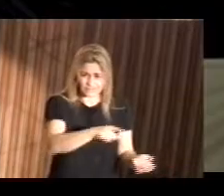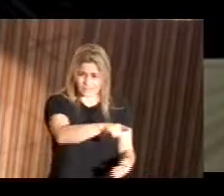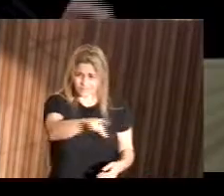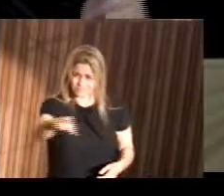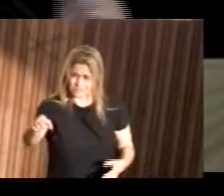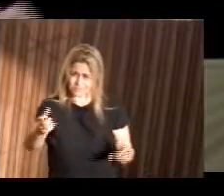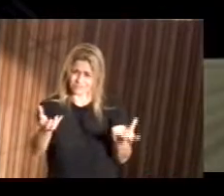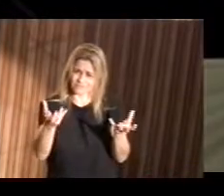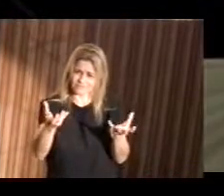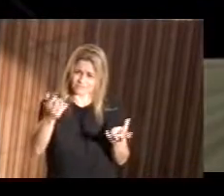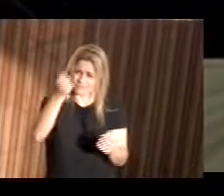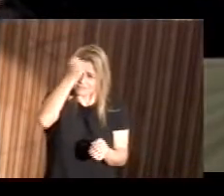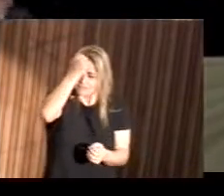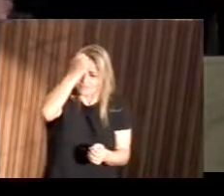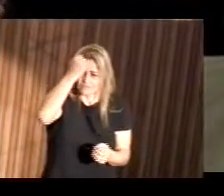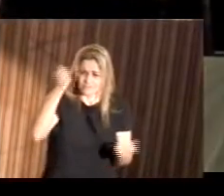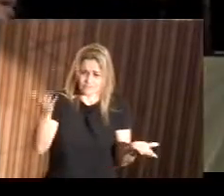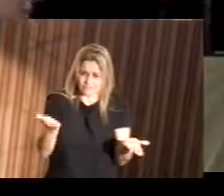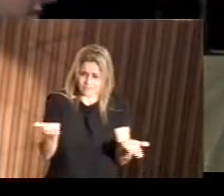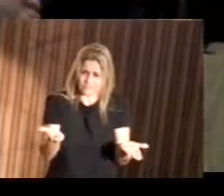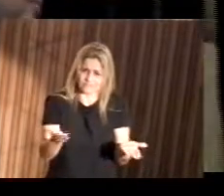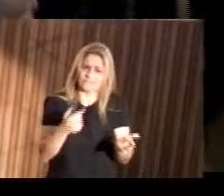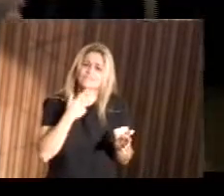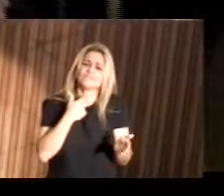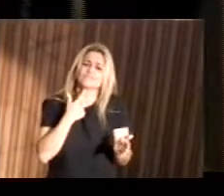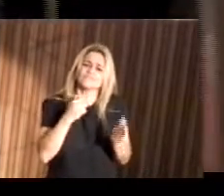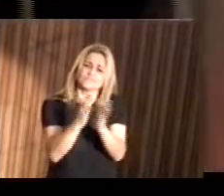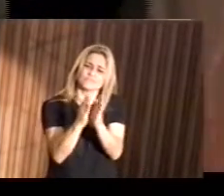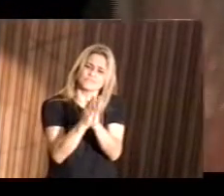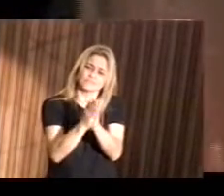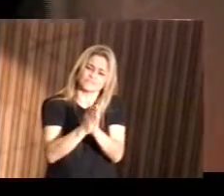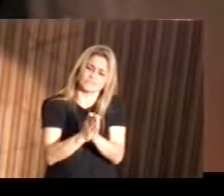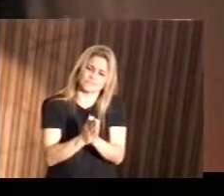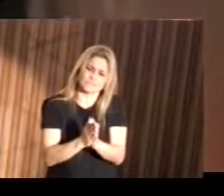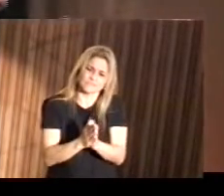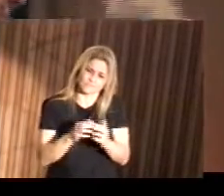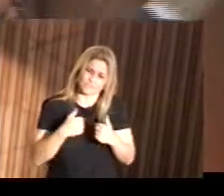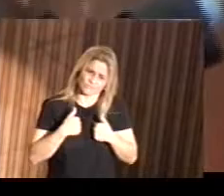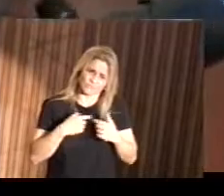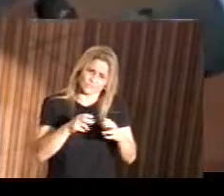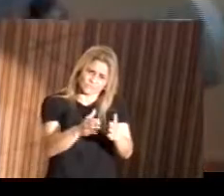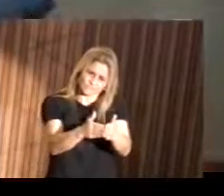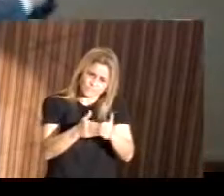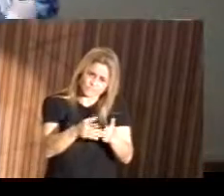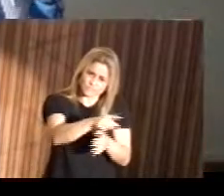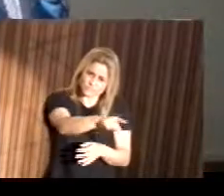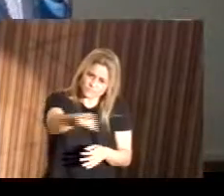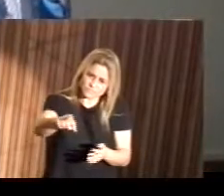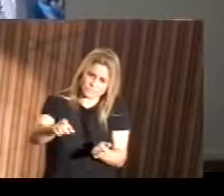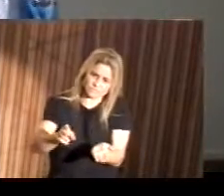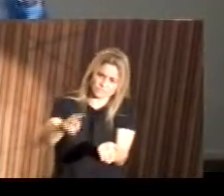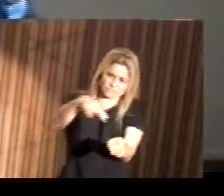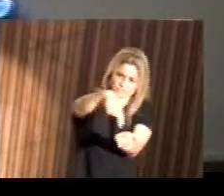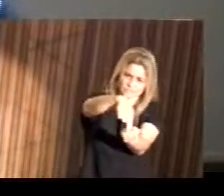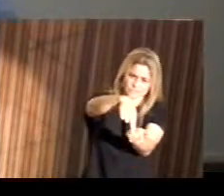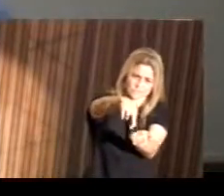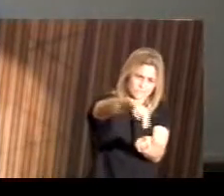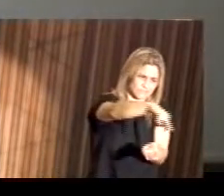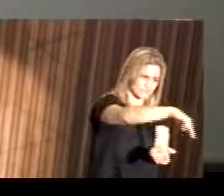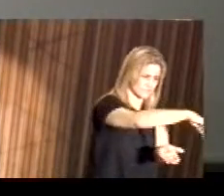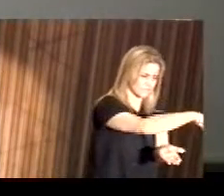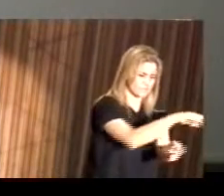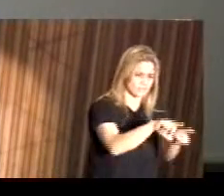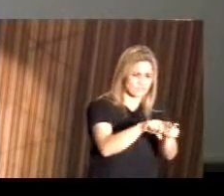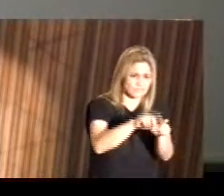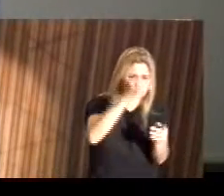eu queria orar por você. E vou fazer como eu sempre faço aqui, vou te convidar para sair do teu lugar, vir aqui na frente num ato de